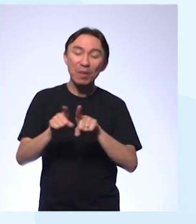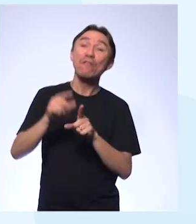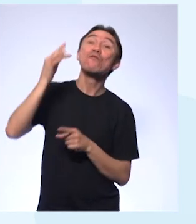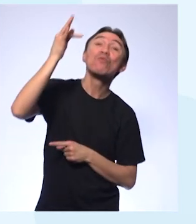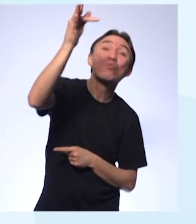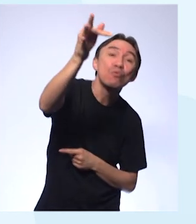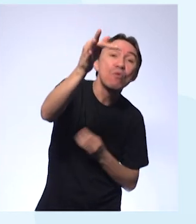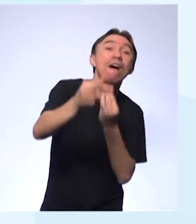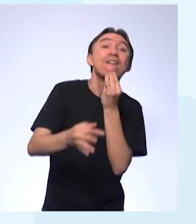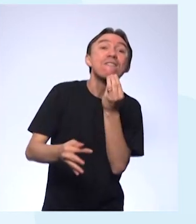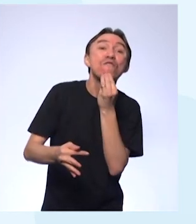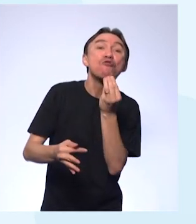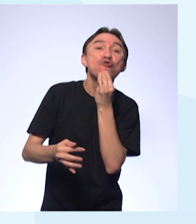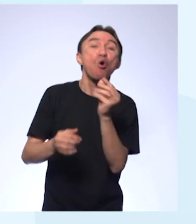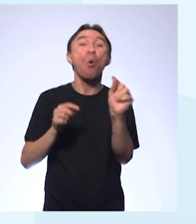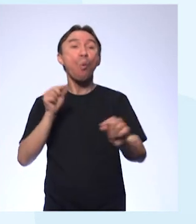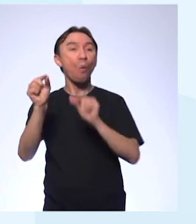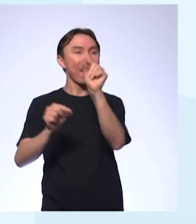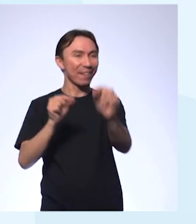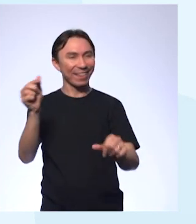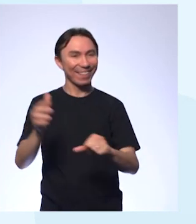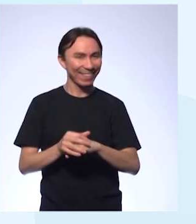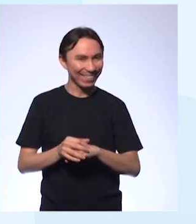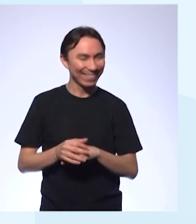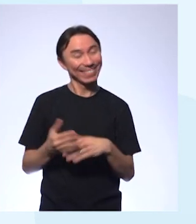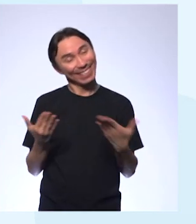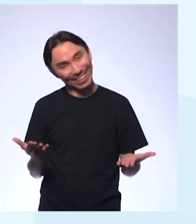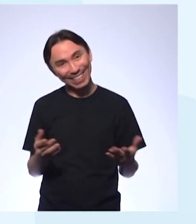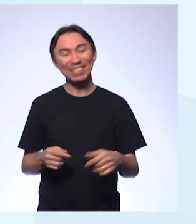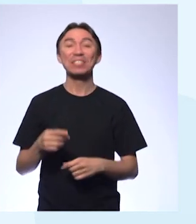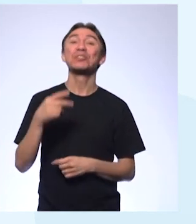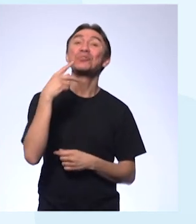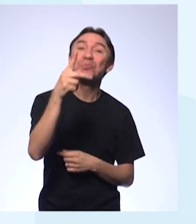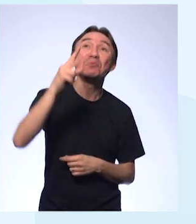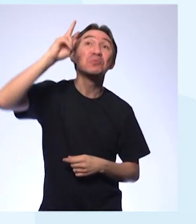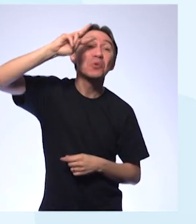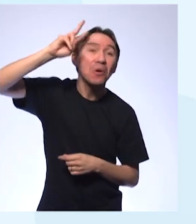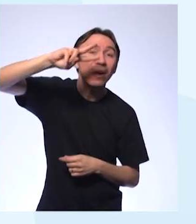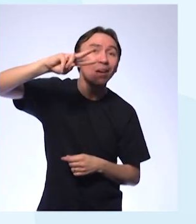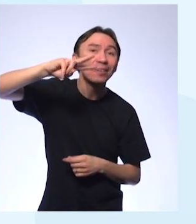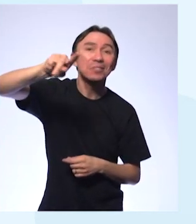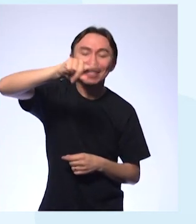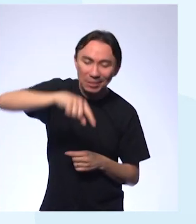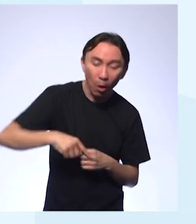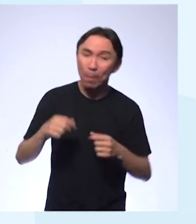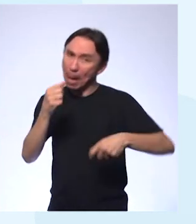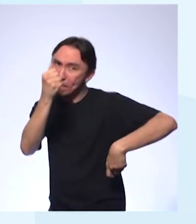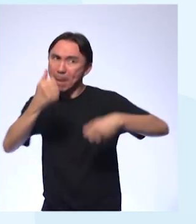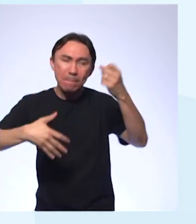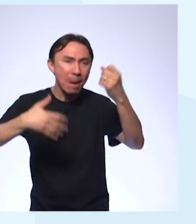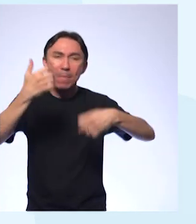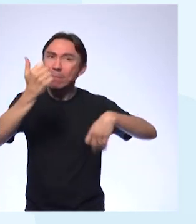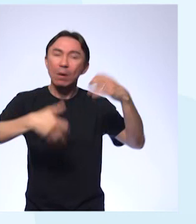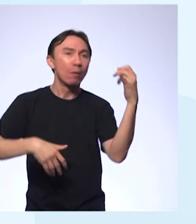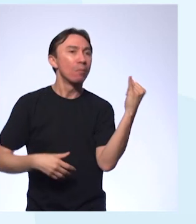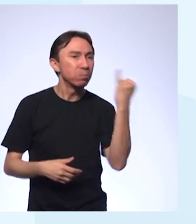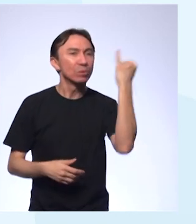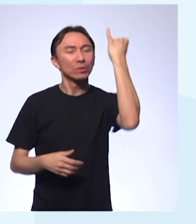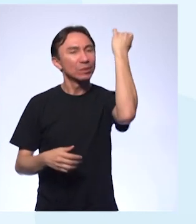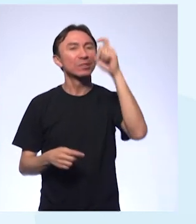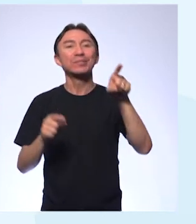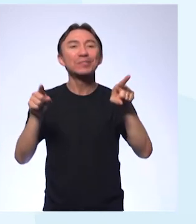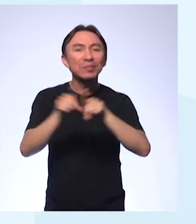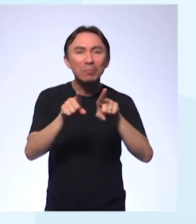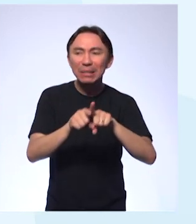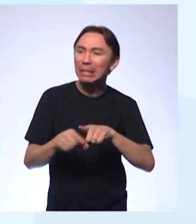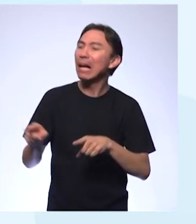É importante saber contar e reconhecer a própria história, conhecer as possibilidades do mercado de trabalho e